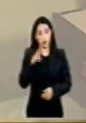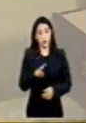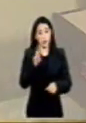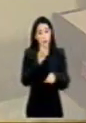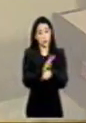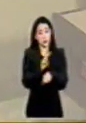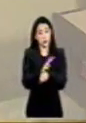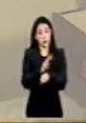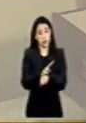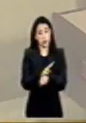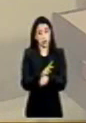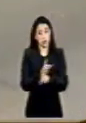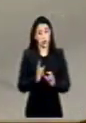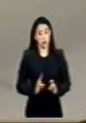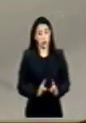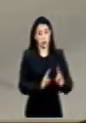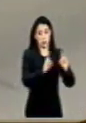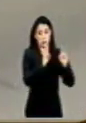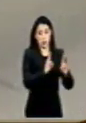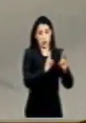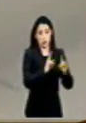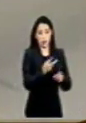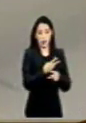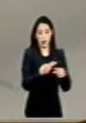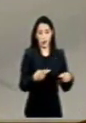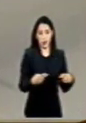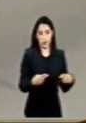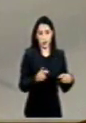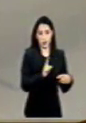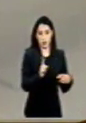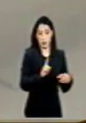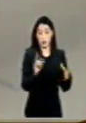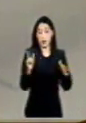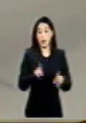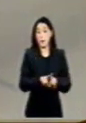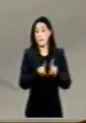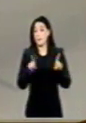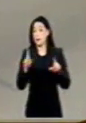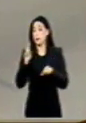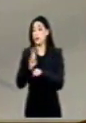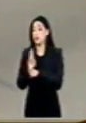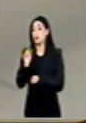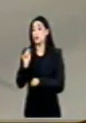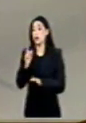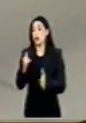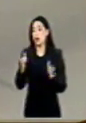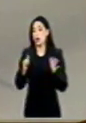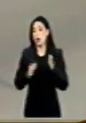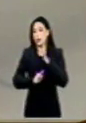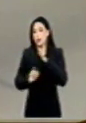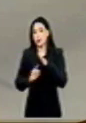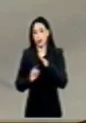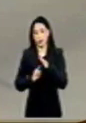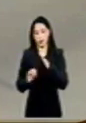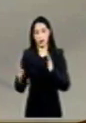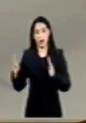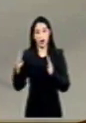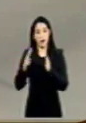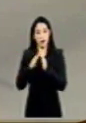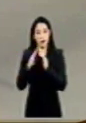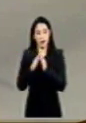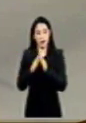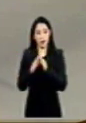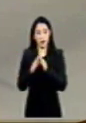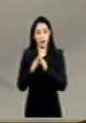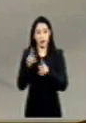a coisa, mas sim a instituição, a Casa do Povo e a Casa da